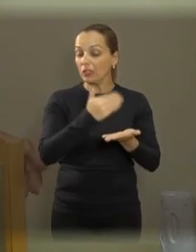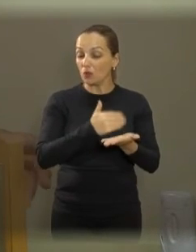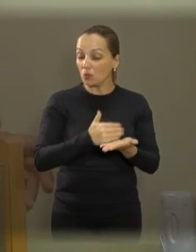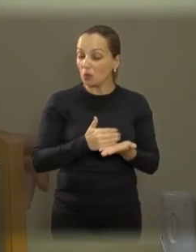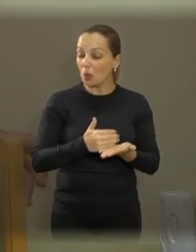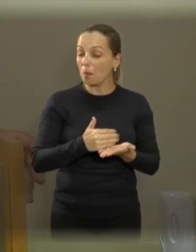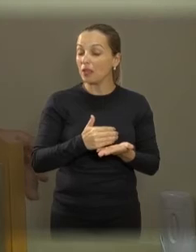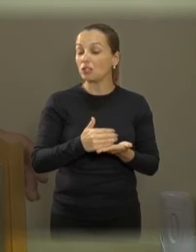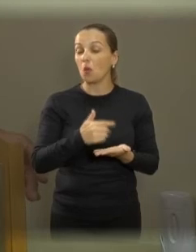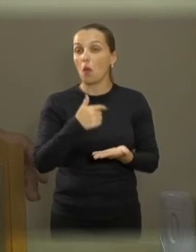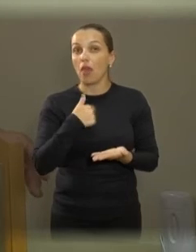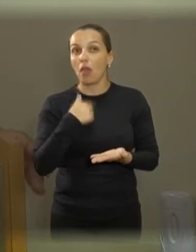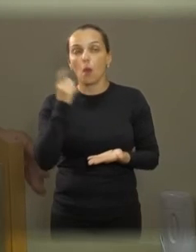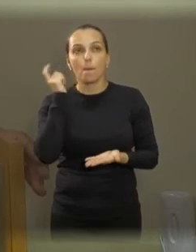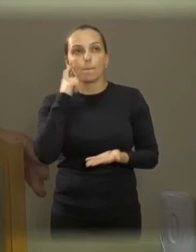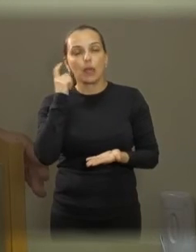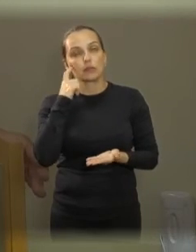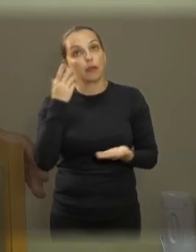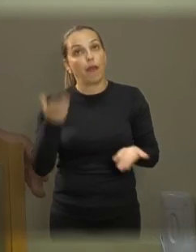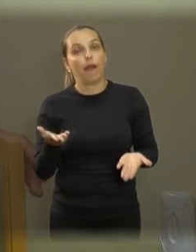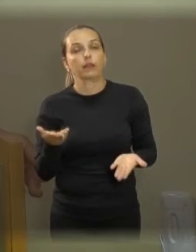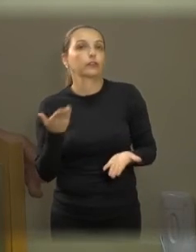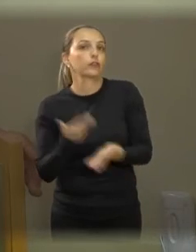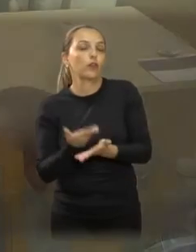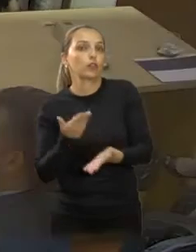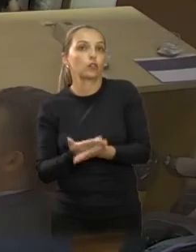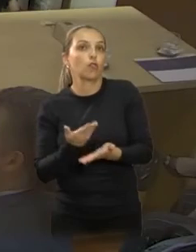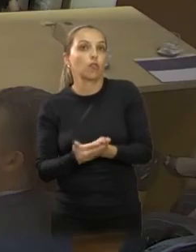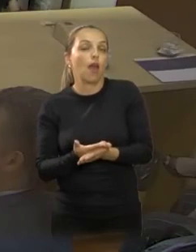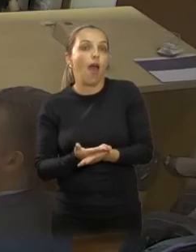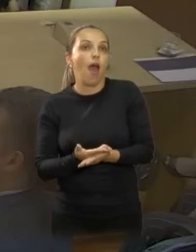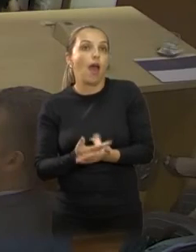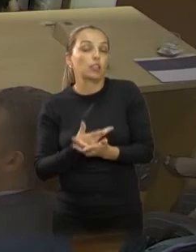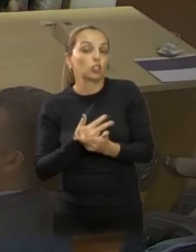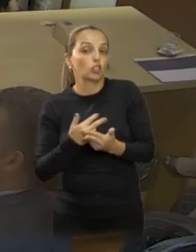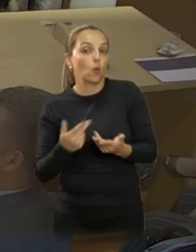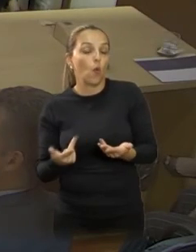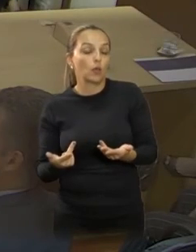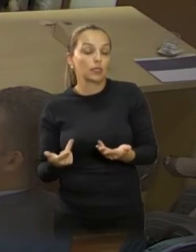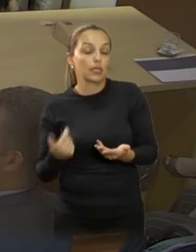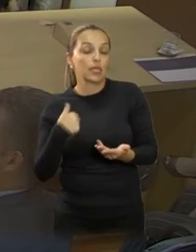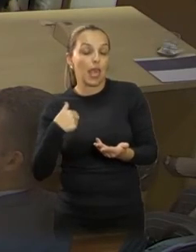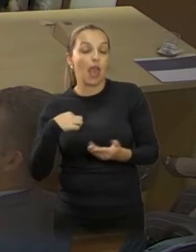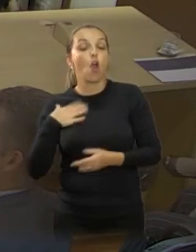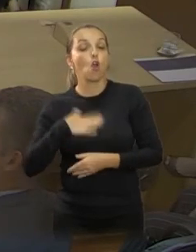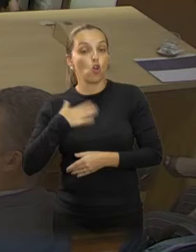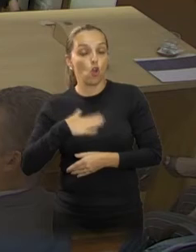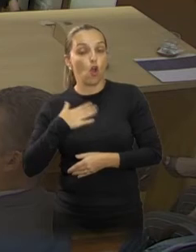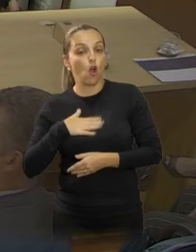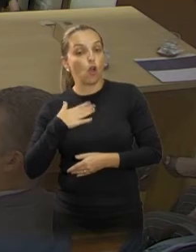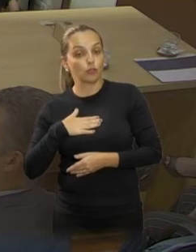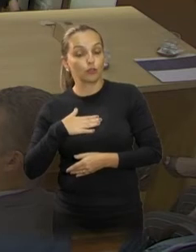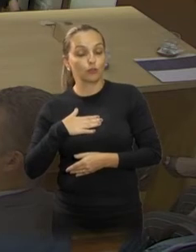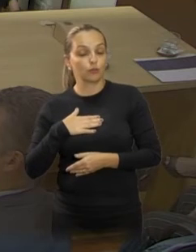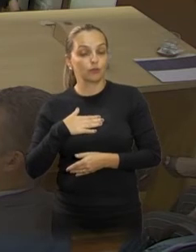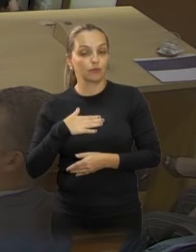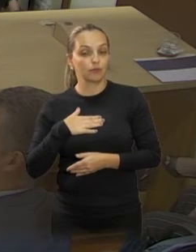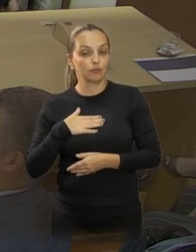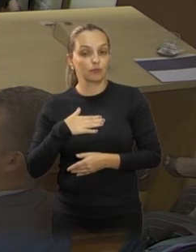daí, eu falei, bom, agora eu vou estudar aquilo que eu gosto, né? Para prestar o vestibular.